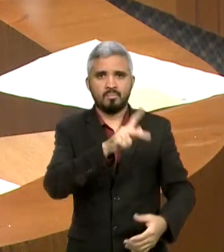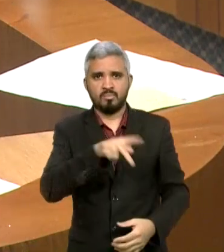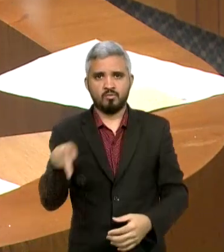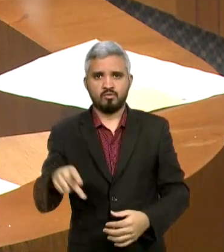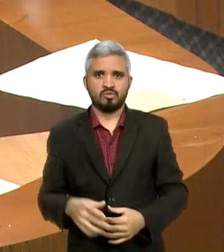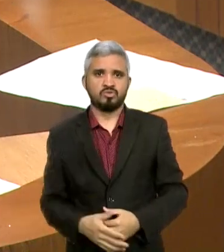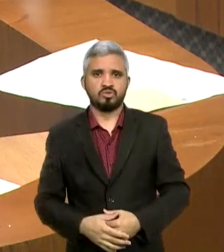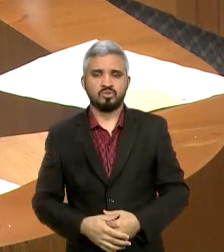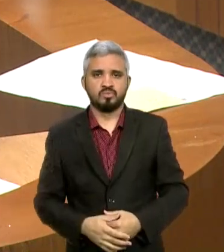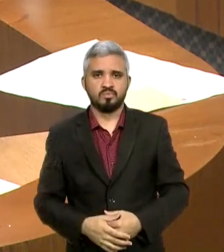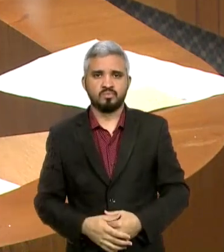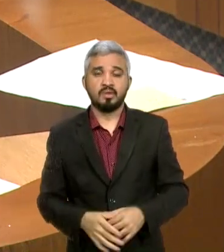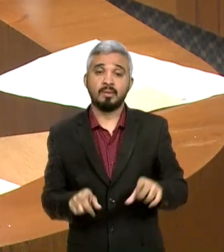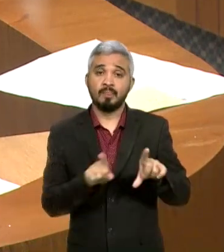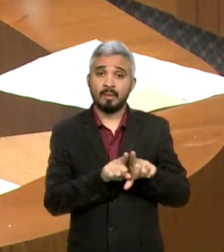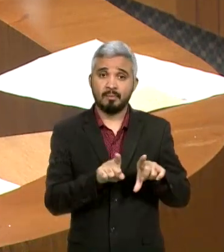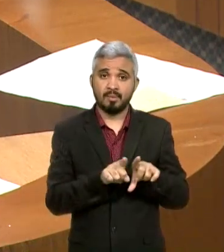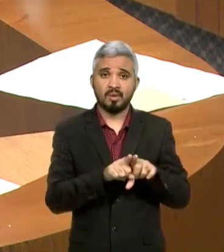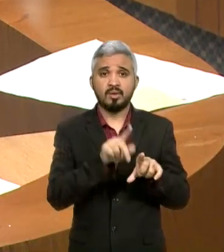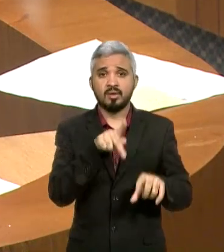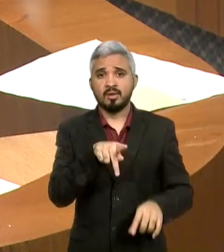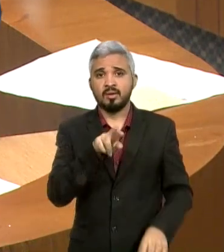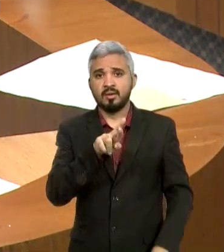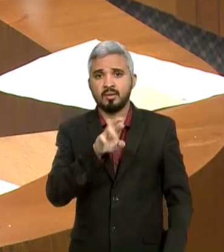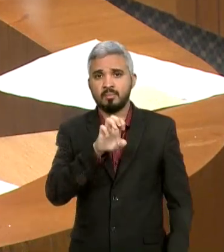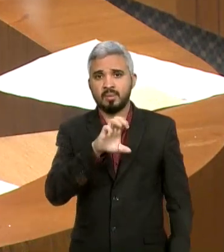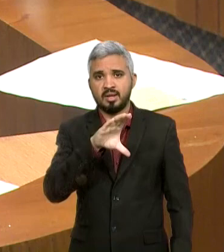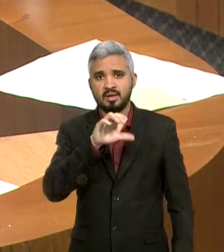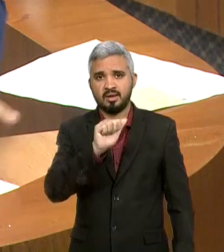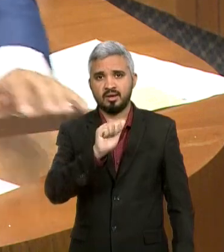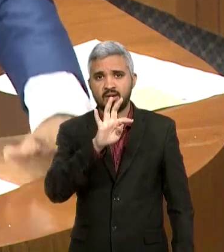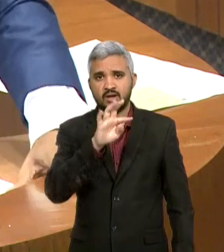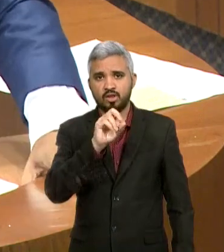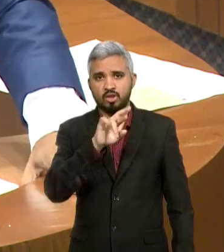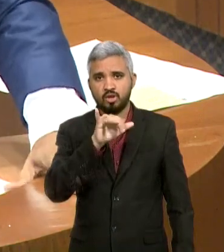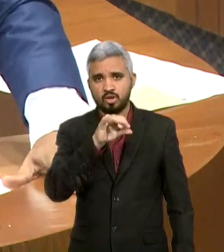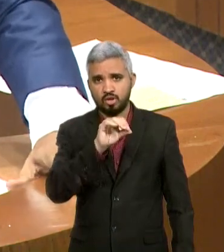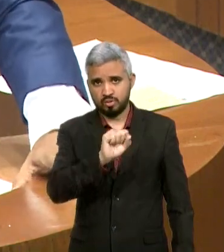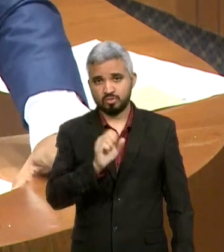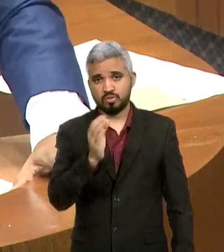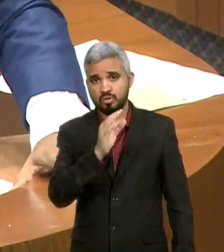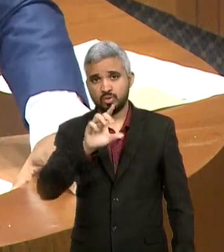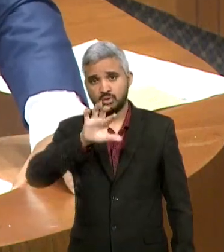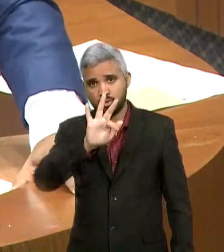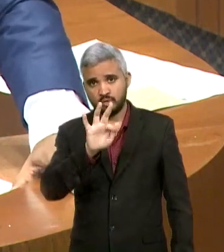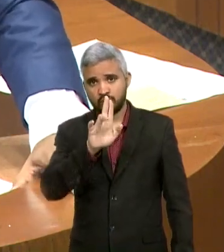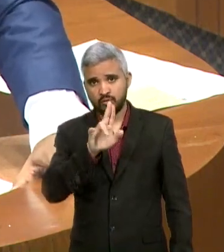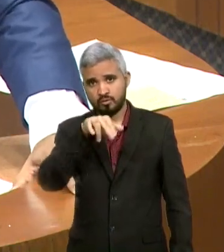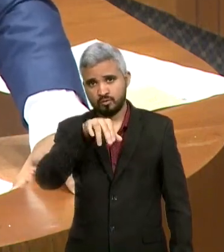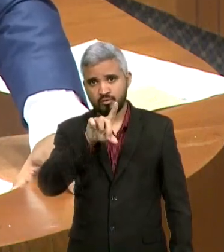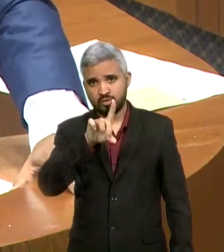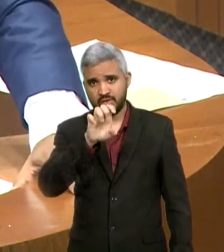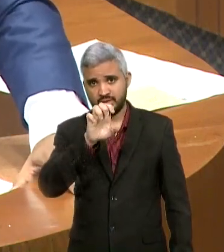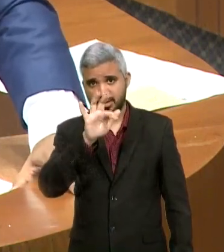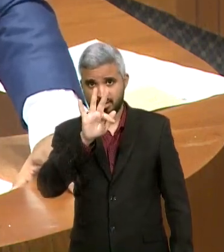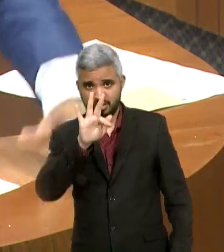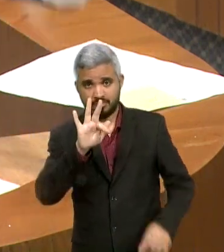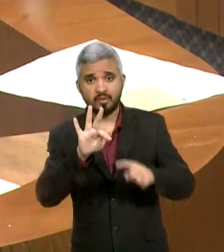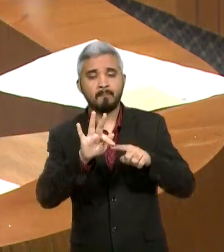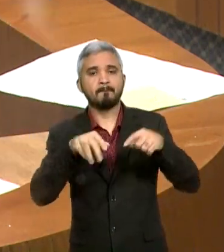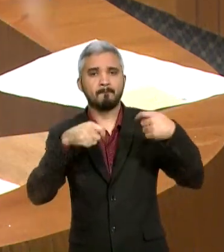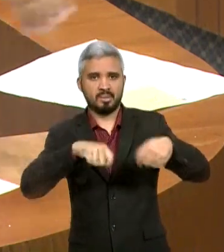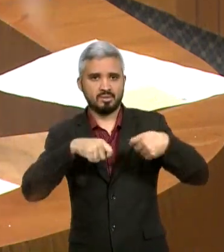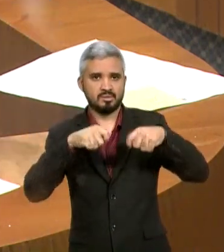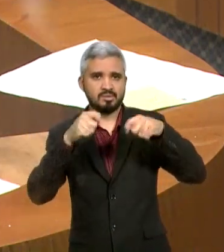do Fundeb, que tenhamos transparência também nos repasses. Recursos do Fundeb, sobras,